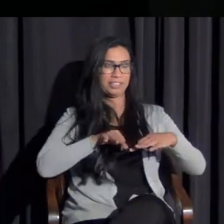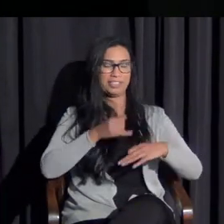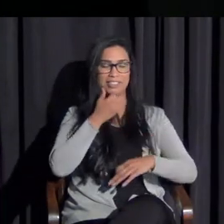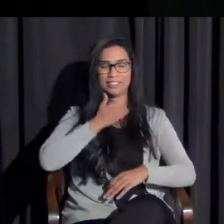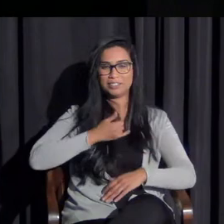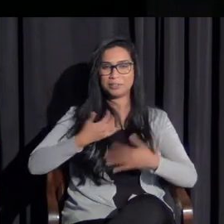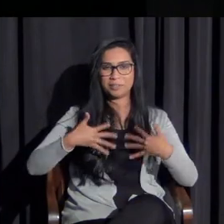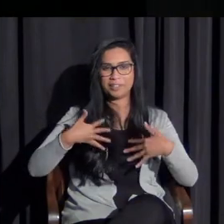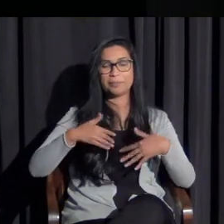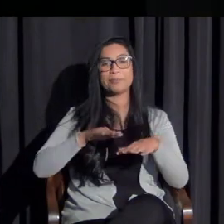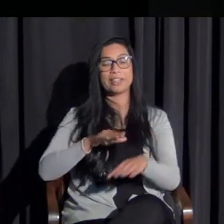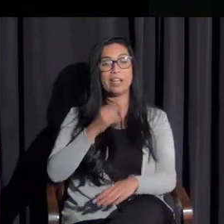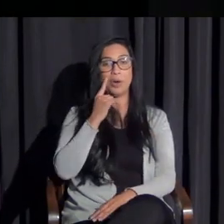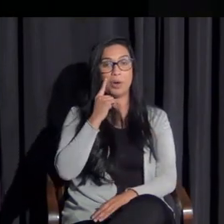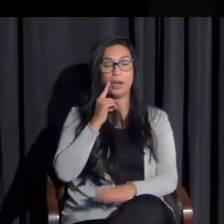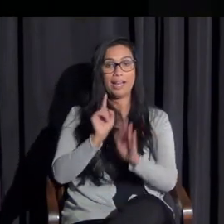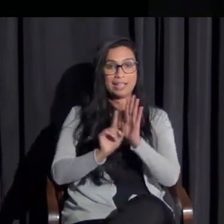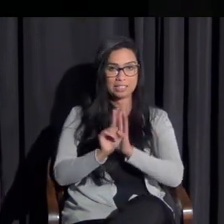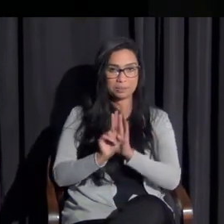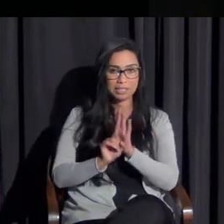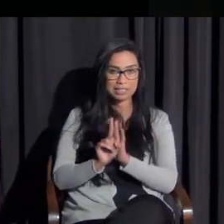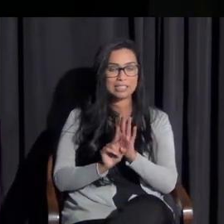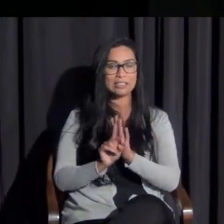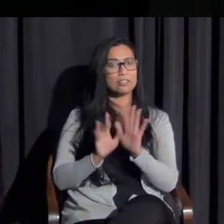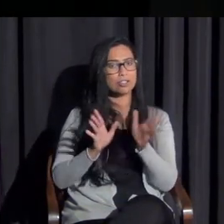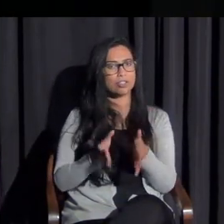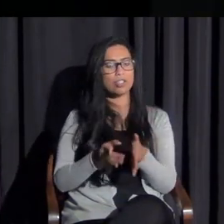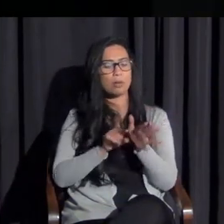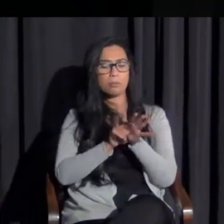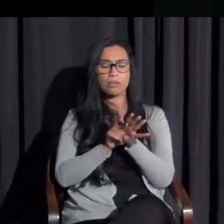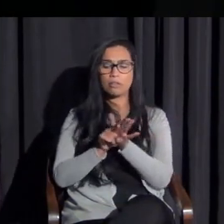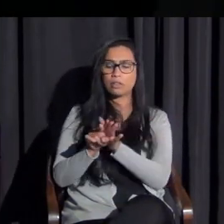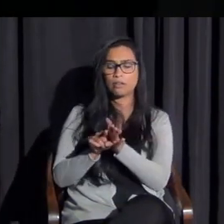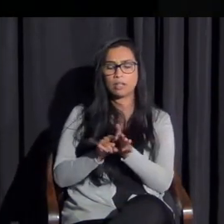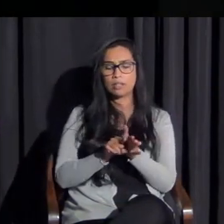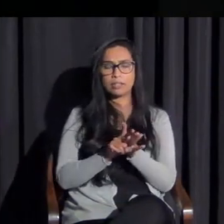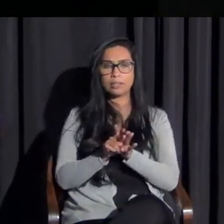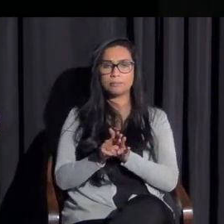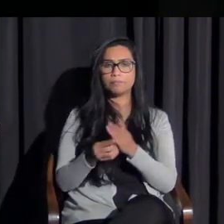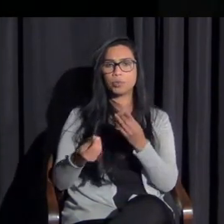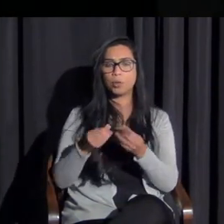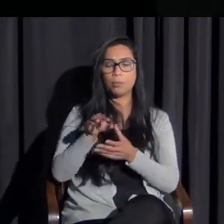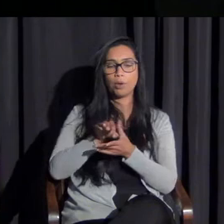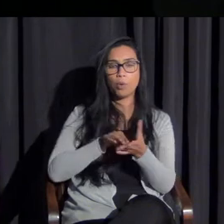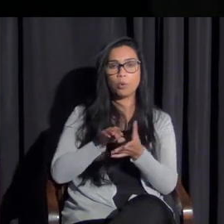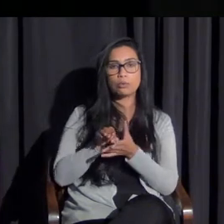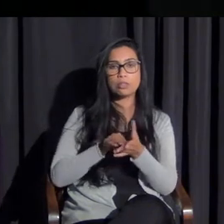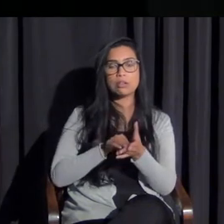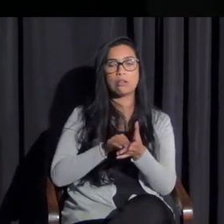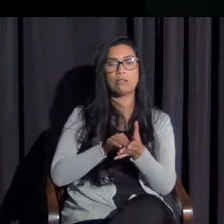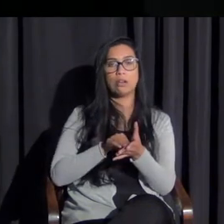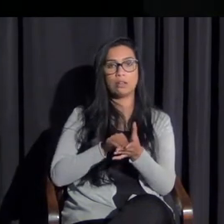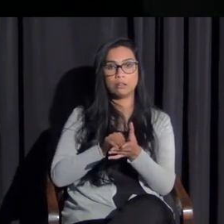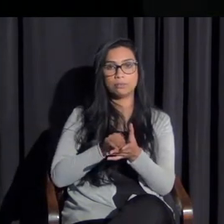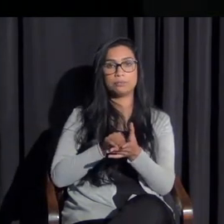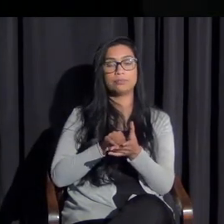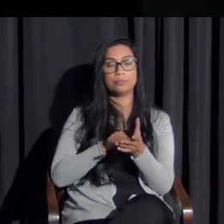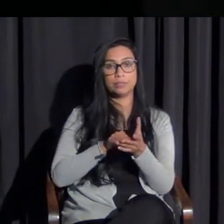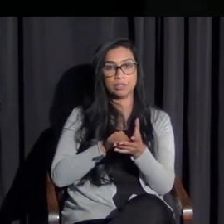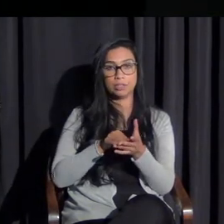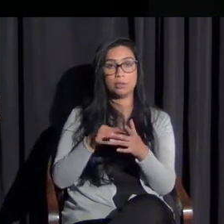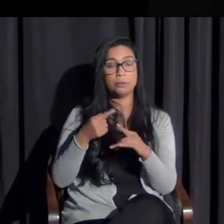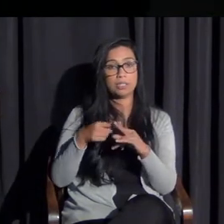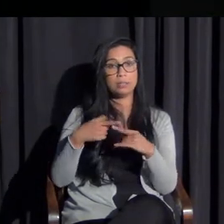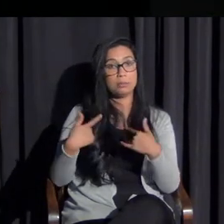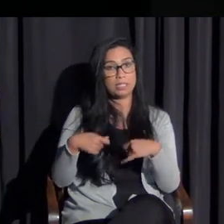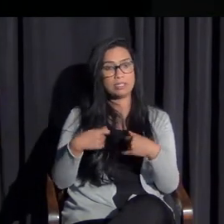As pesquisas, né, que a gente tem feito, né, que, a gente, que eu tenho tentado orientar, né, às vezes desorienta, né, mas que a gente tenta